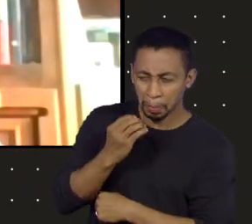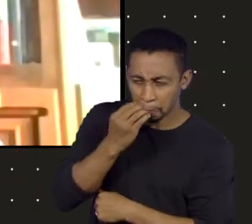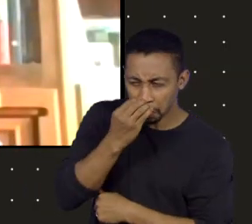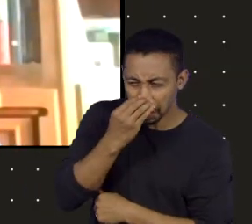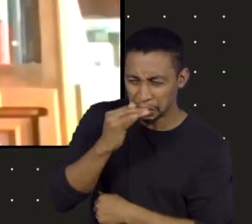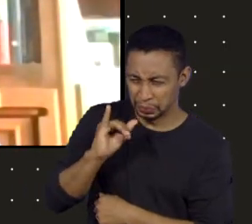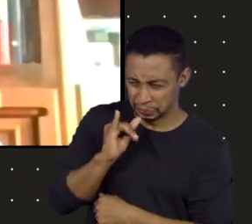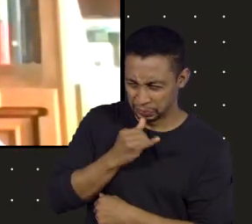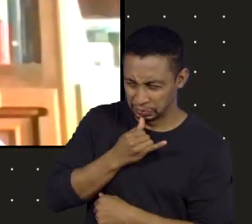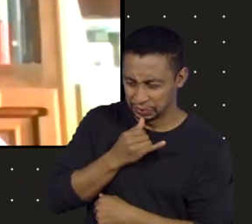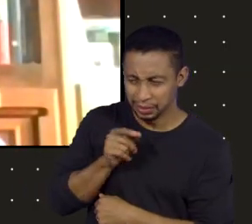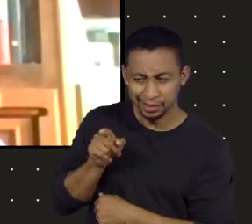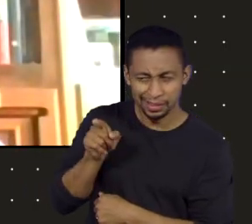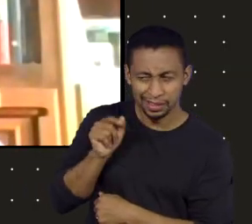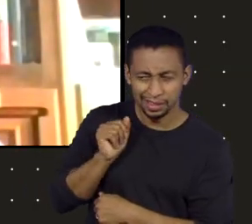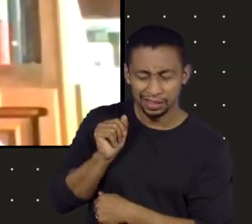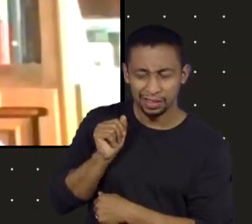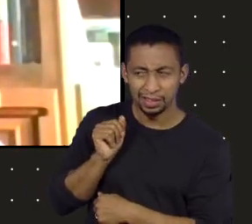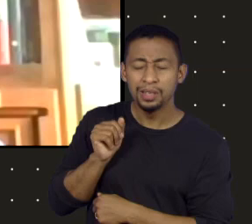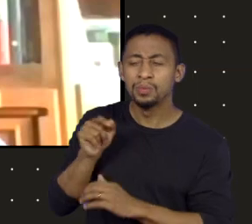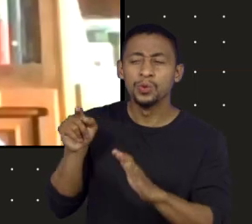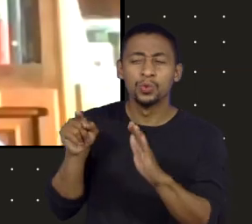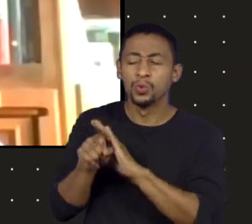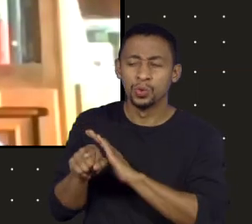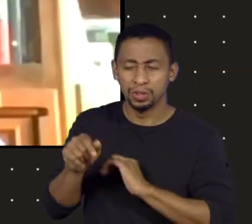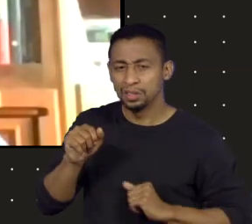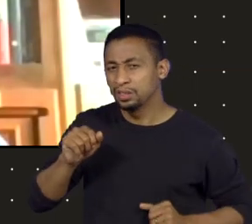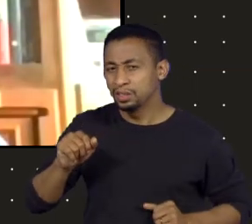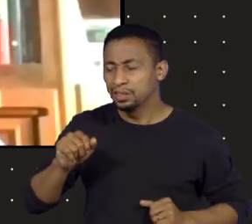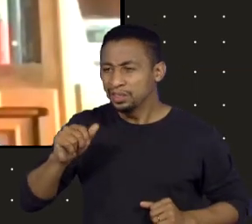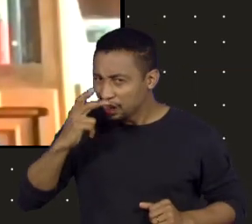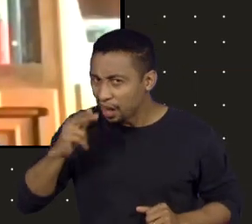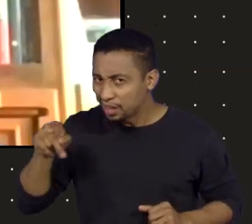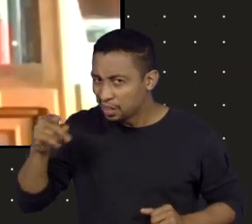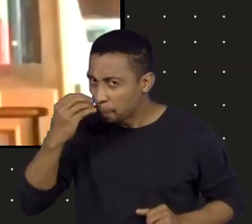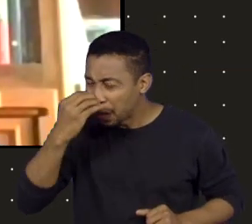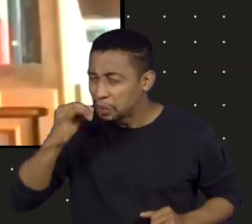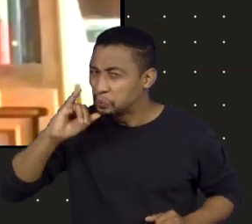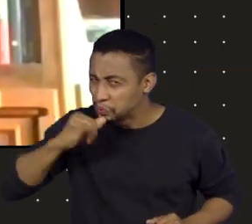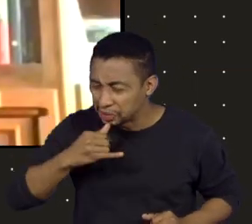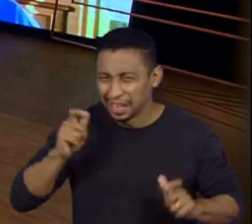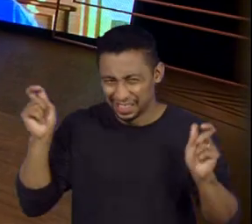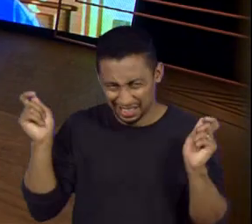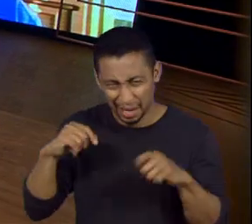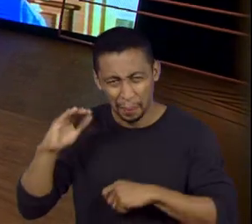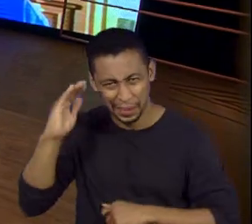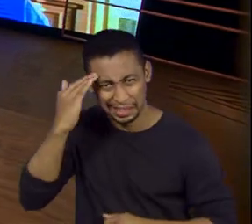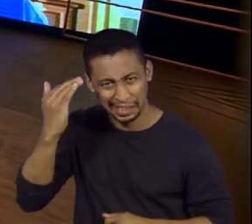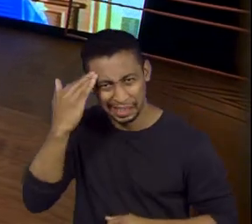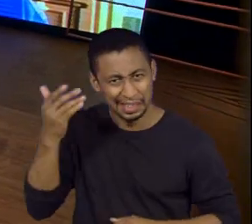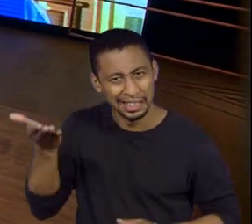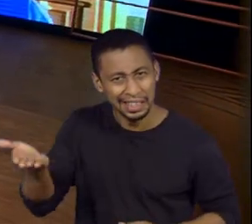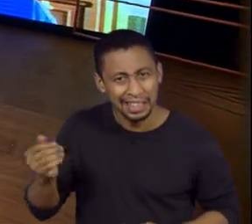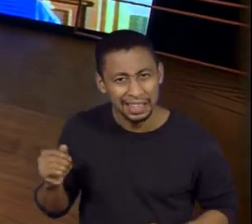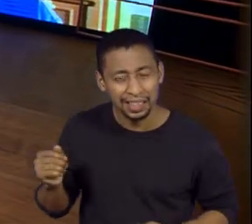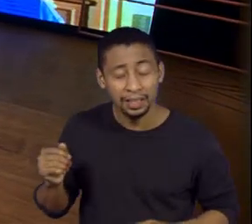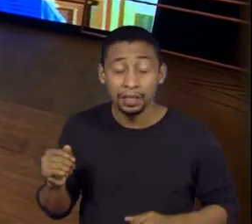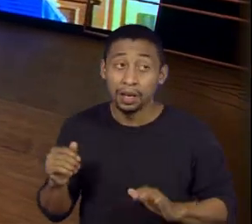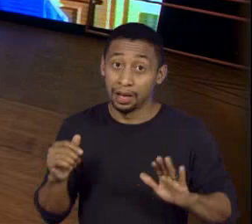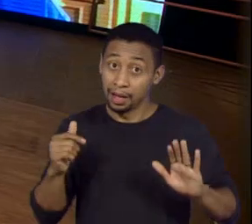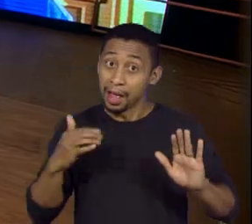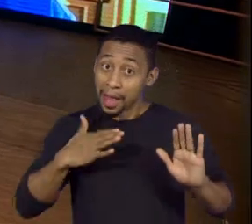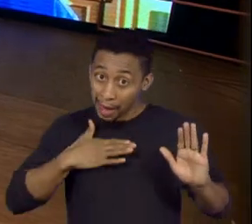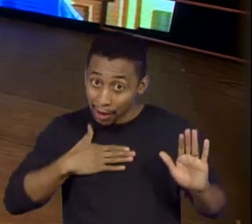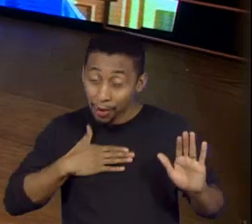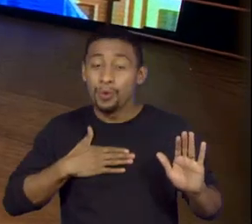perguntou se a Dona Irã seria capaz de entender aquele palhaço triste. Bom, eu, como